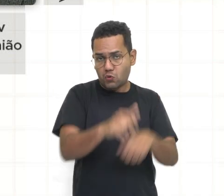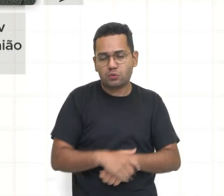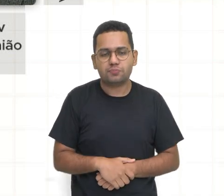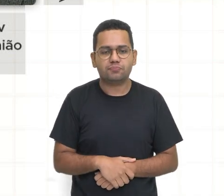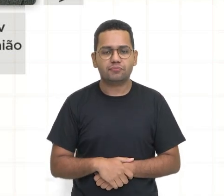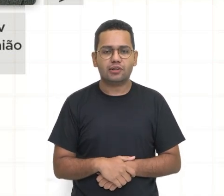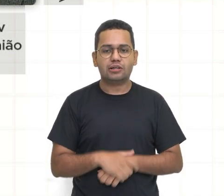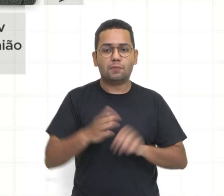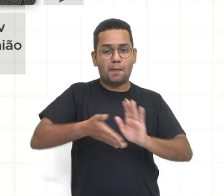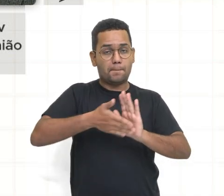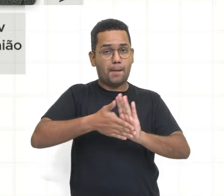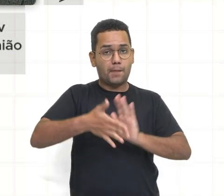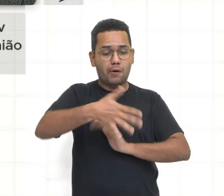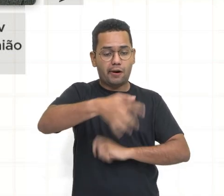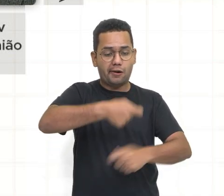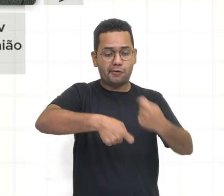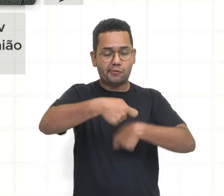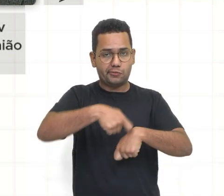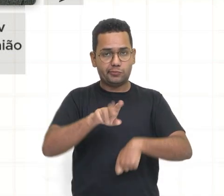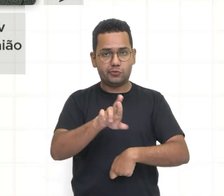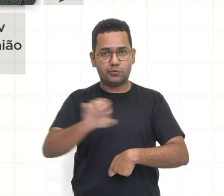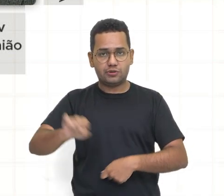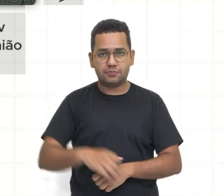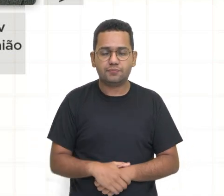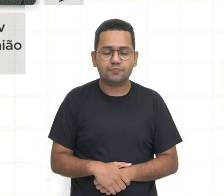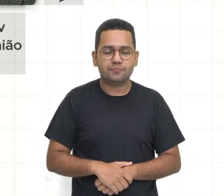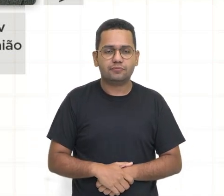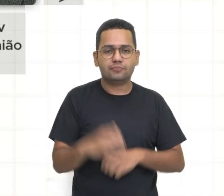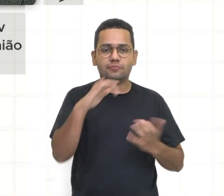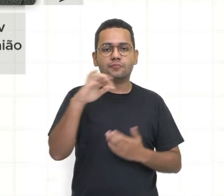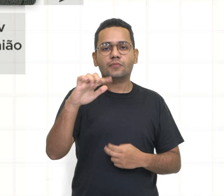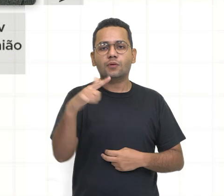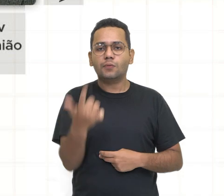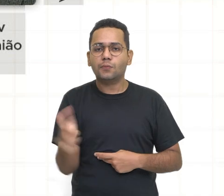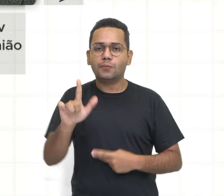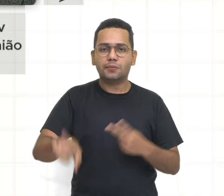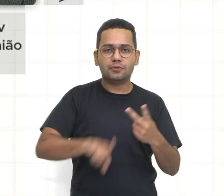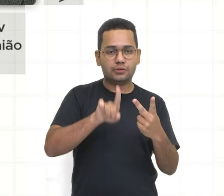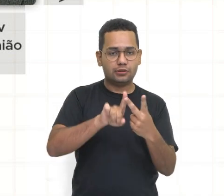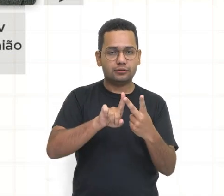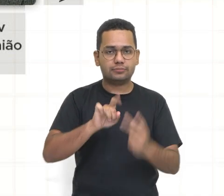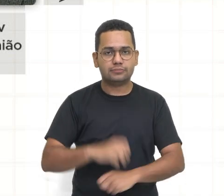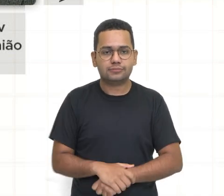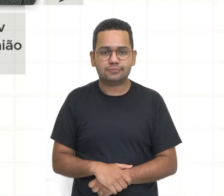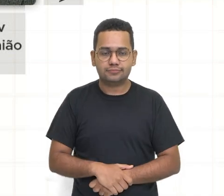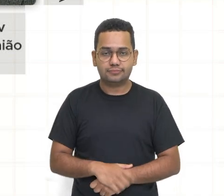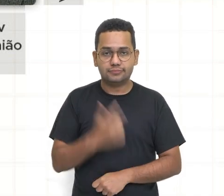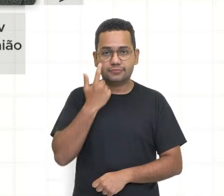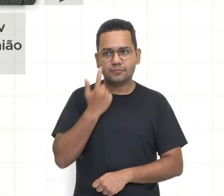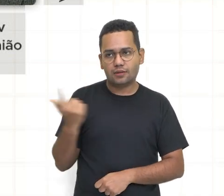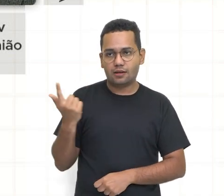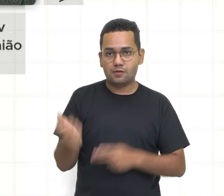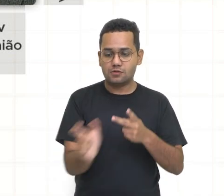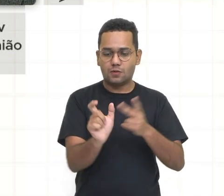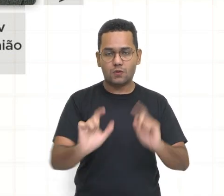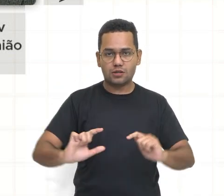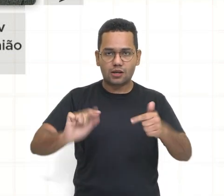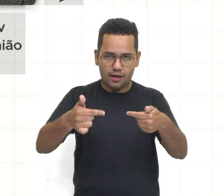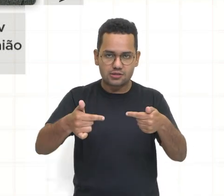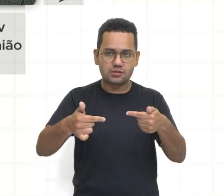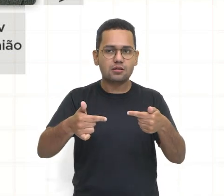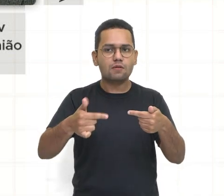economia da União Soviética. Mas além da perestroika, a gente vai conhecer agora a segunda medida